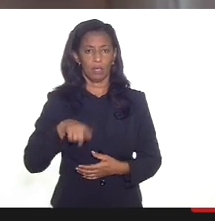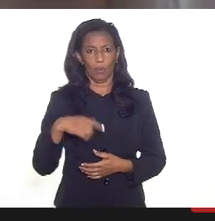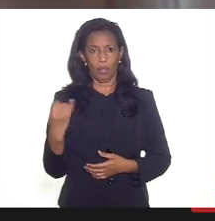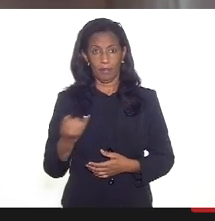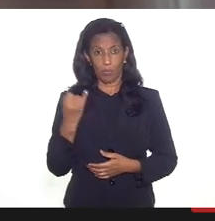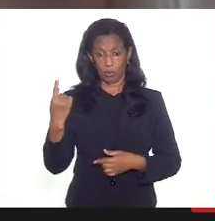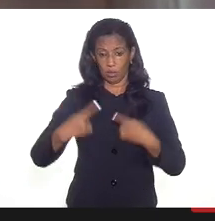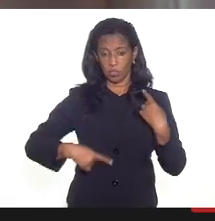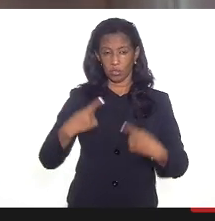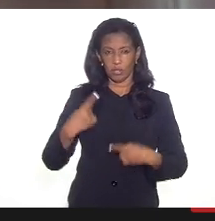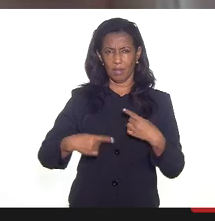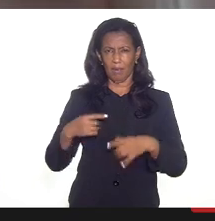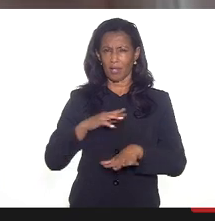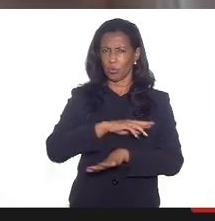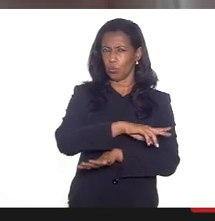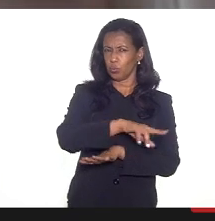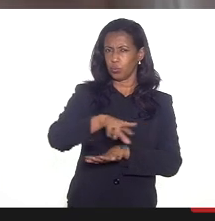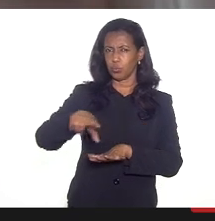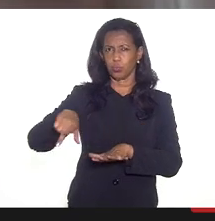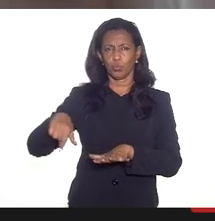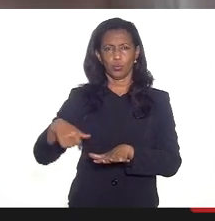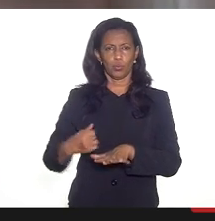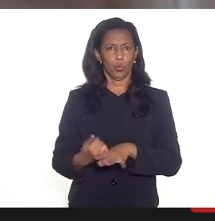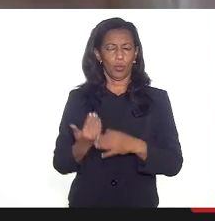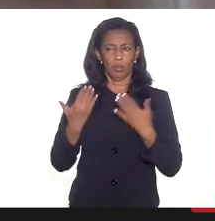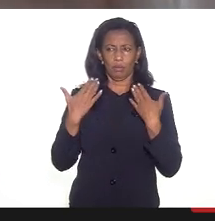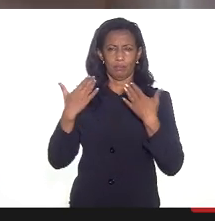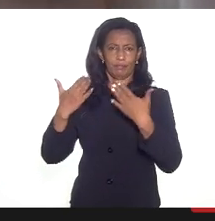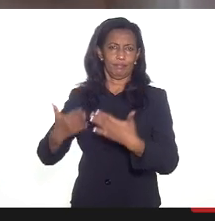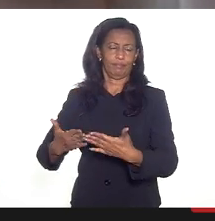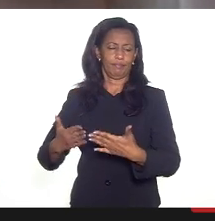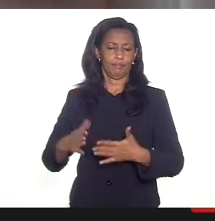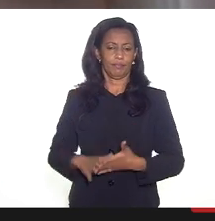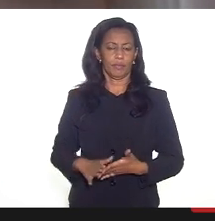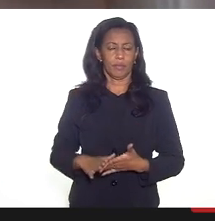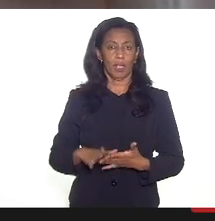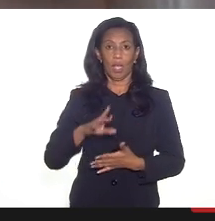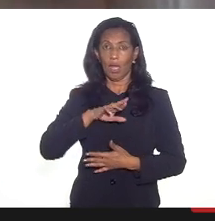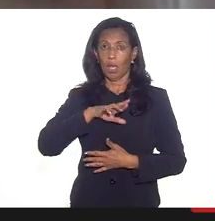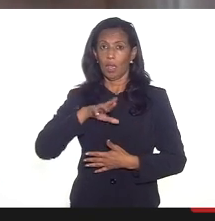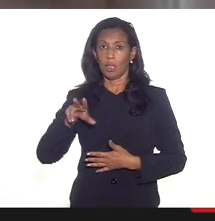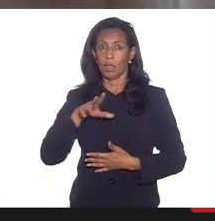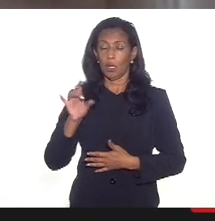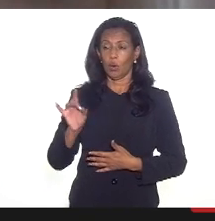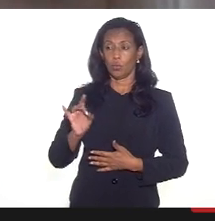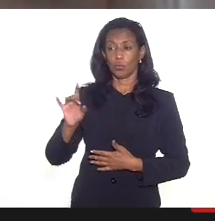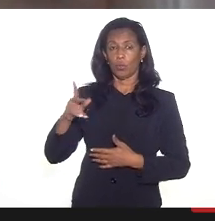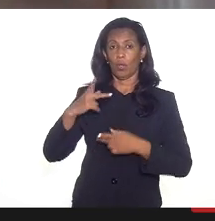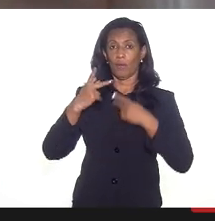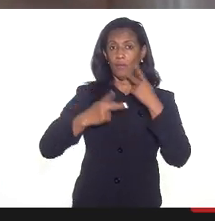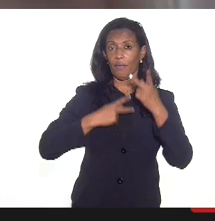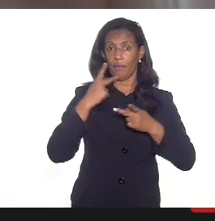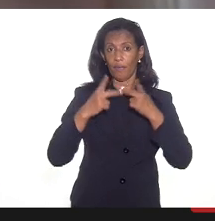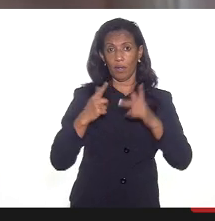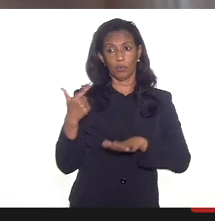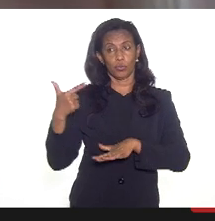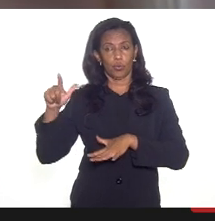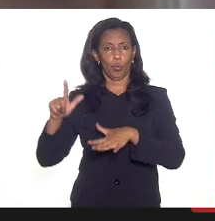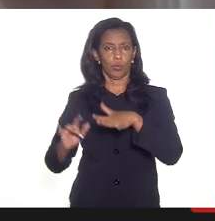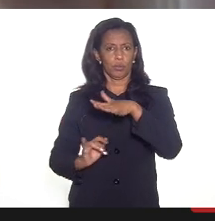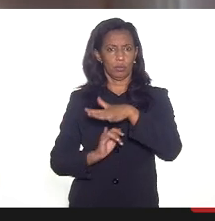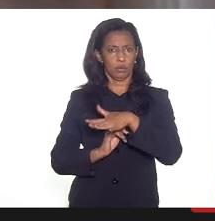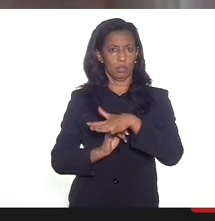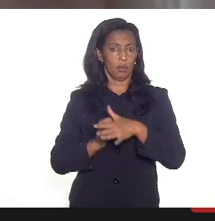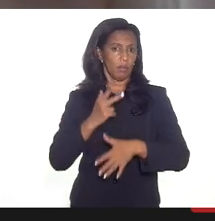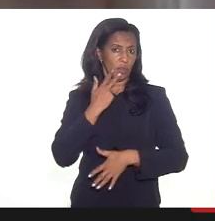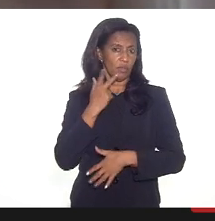gente debata isso em todas as nossas frentes, né? Não só falando de outras instituições, mas falo